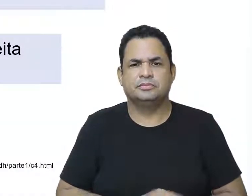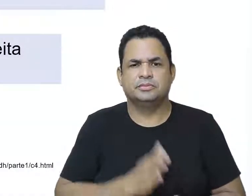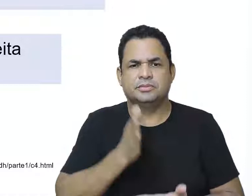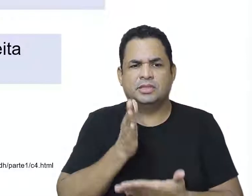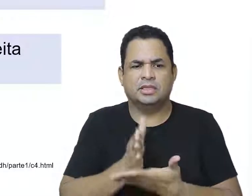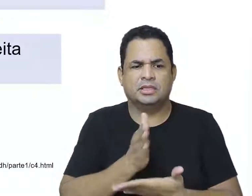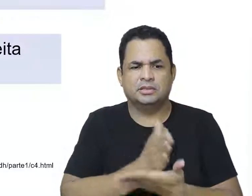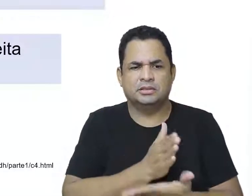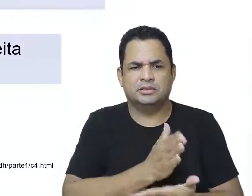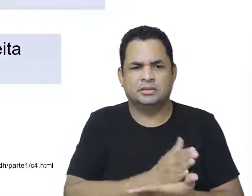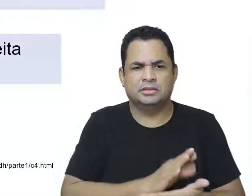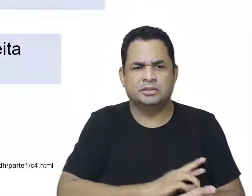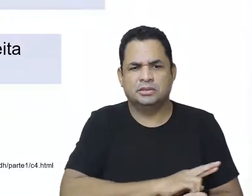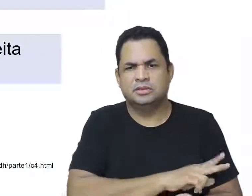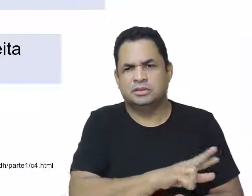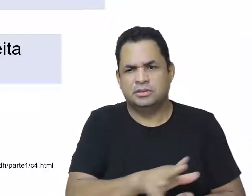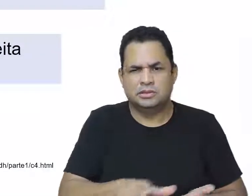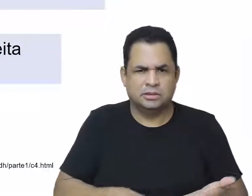dividido em várias